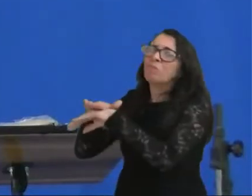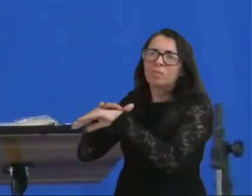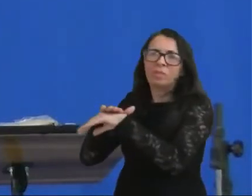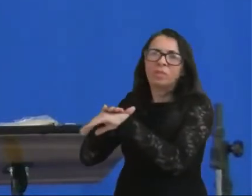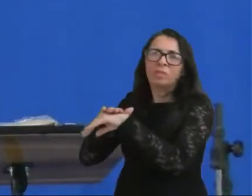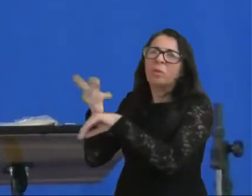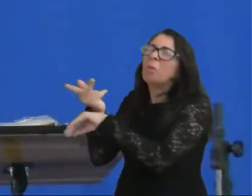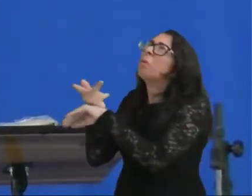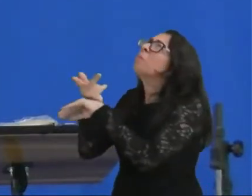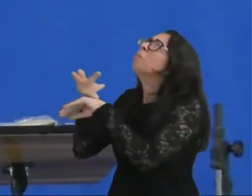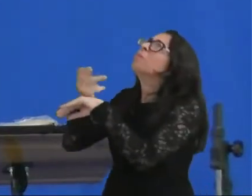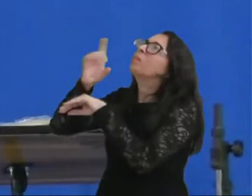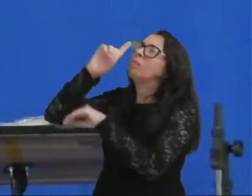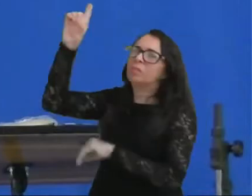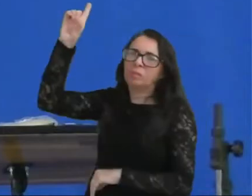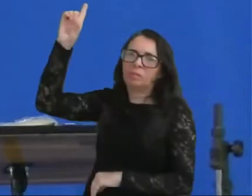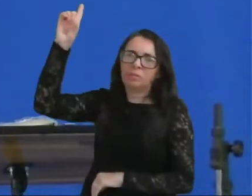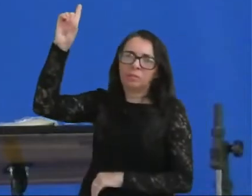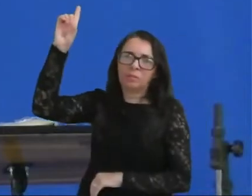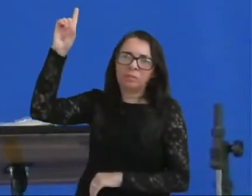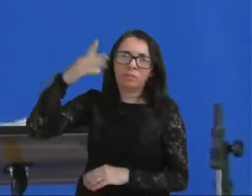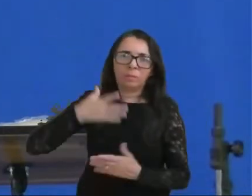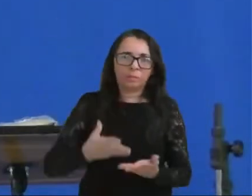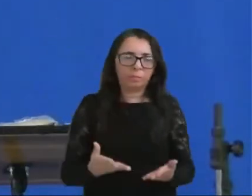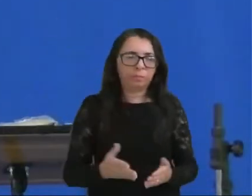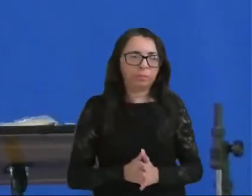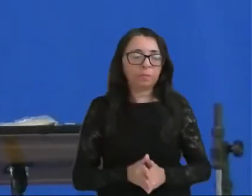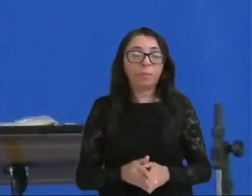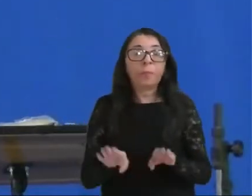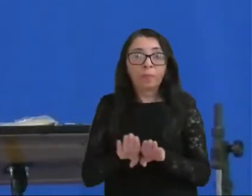Primeira, ele